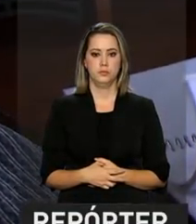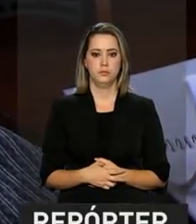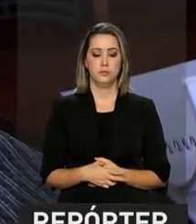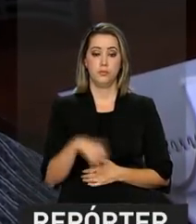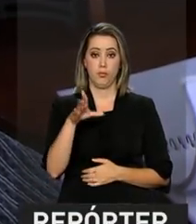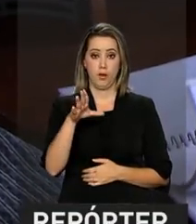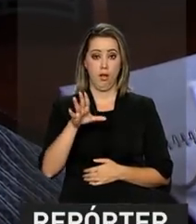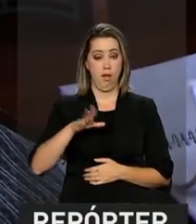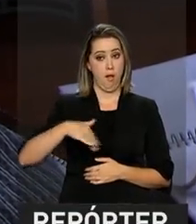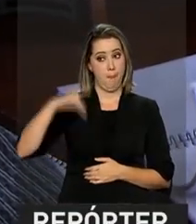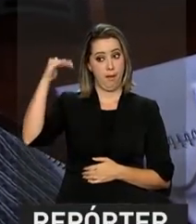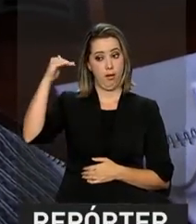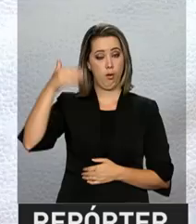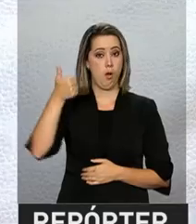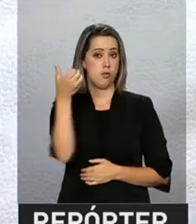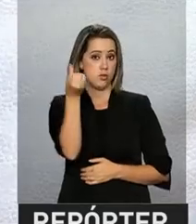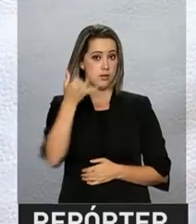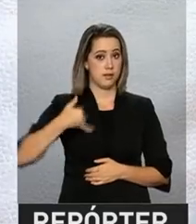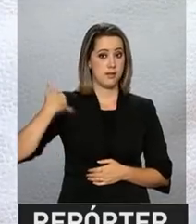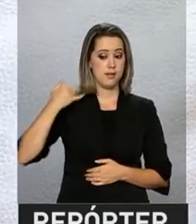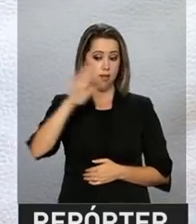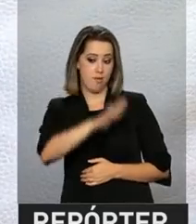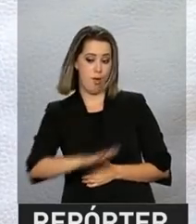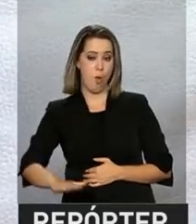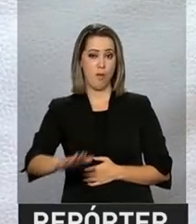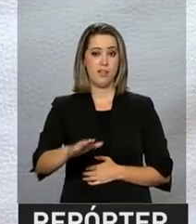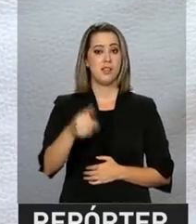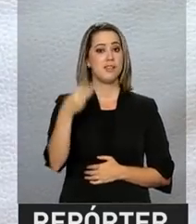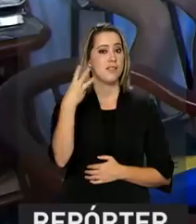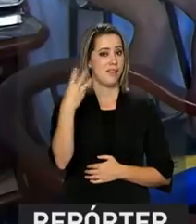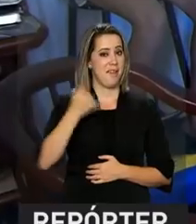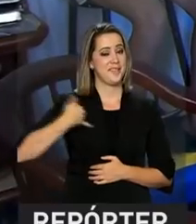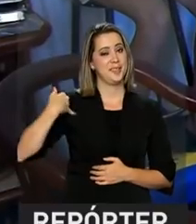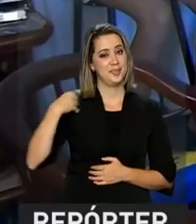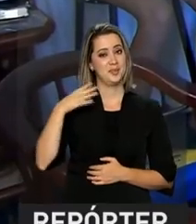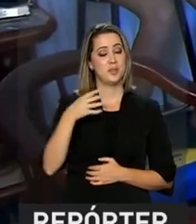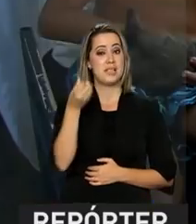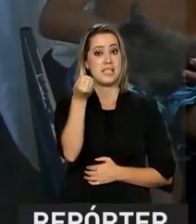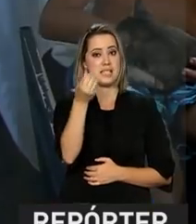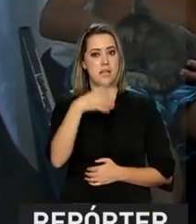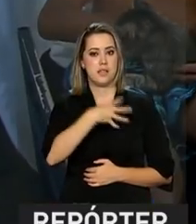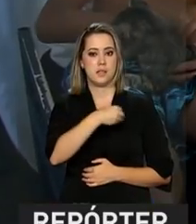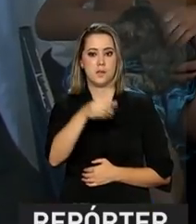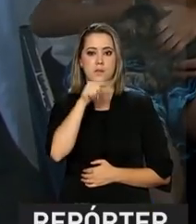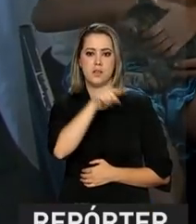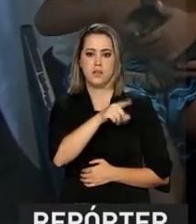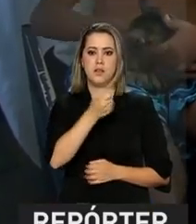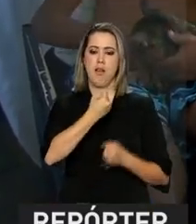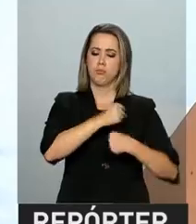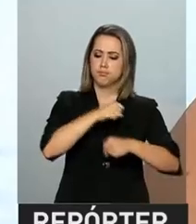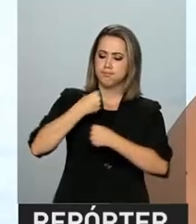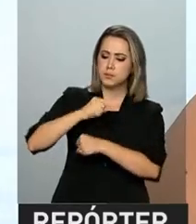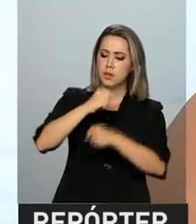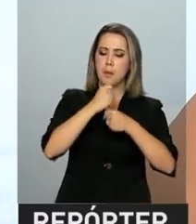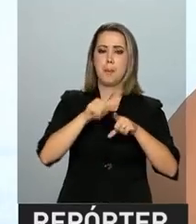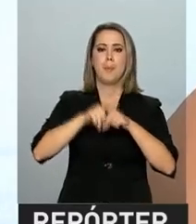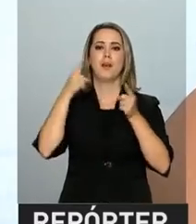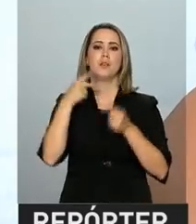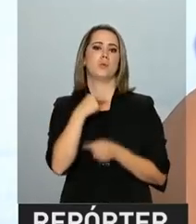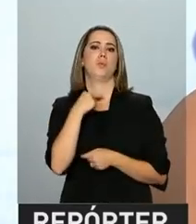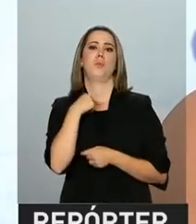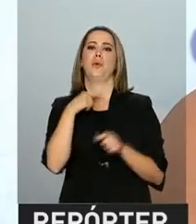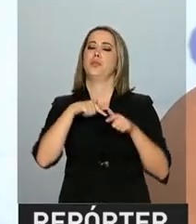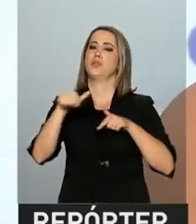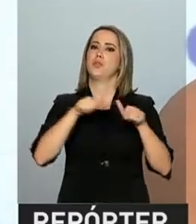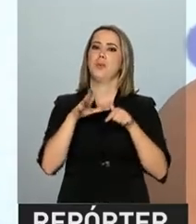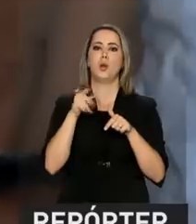A mais velha tem 16 anos e o mais novo apenas 3. Com 6 filhos, Cristiane faz faxinas, mas não pode trabalhar fora